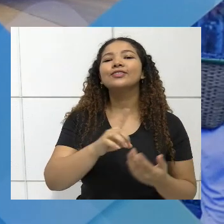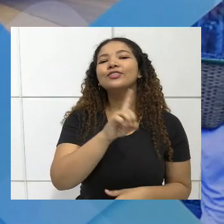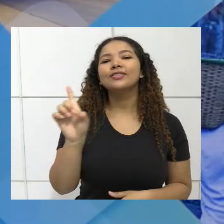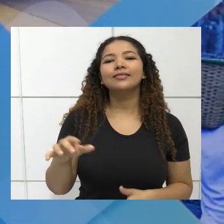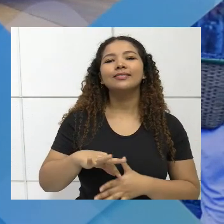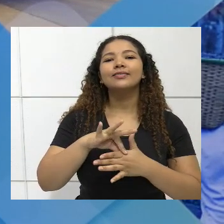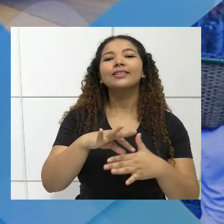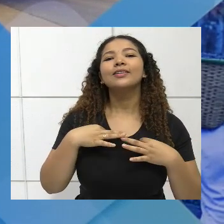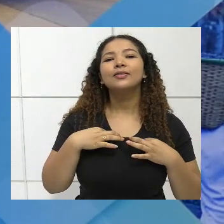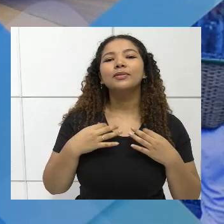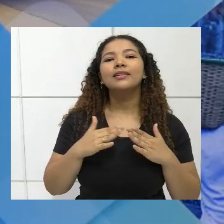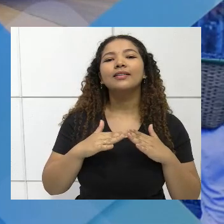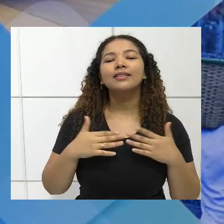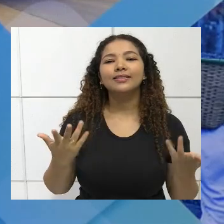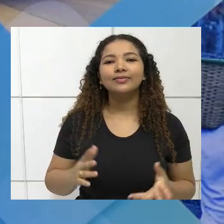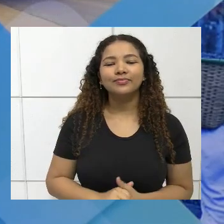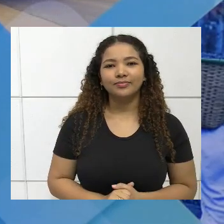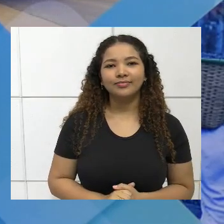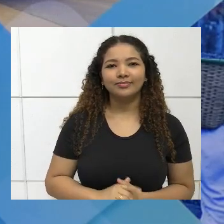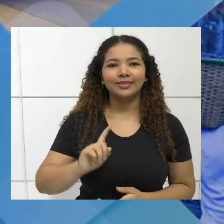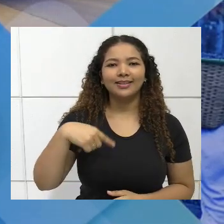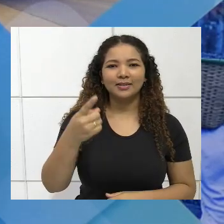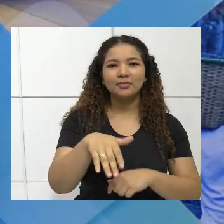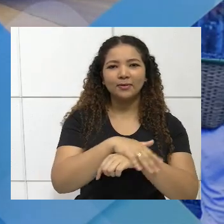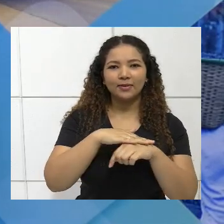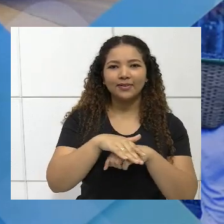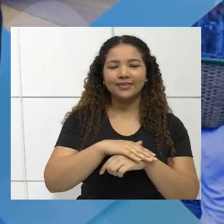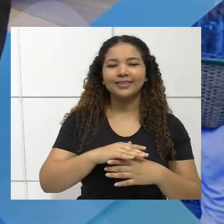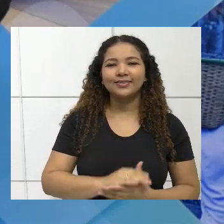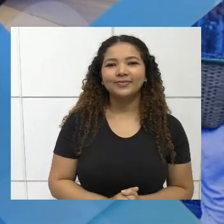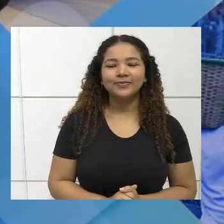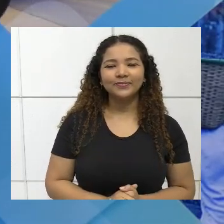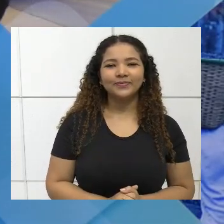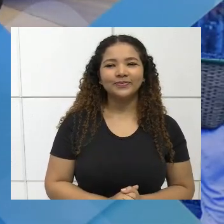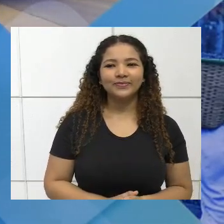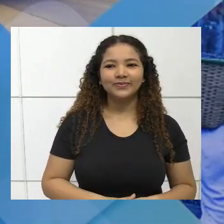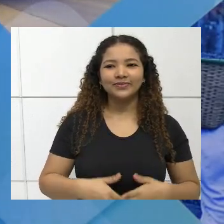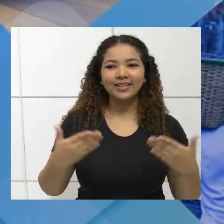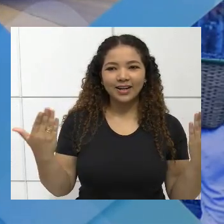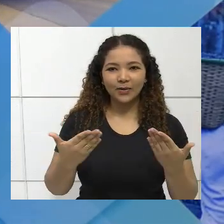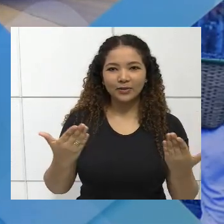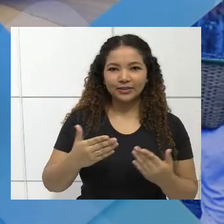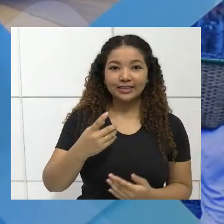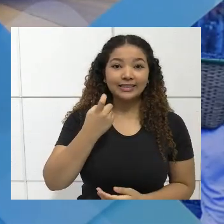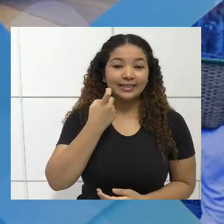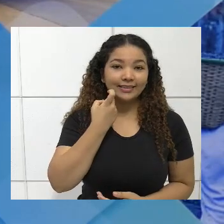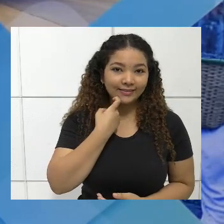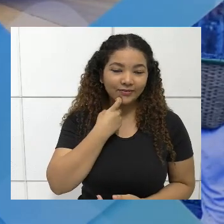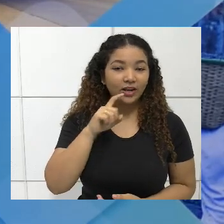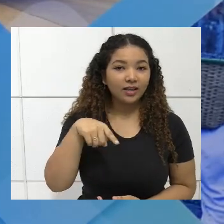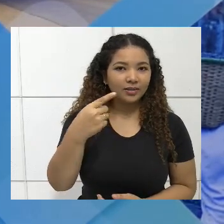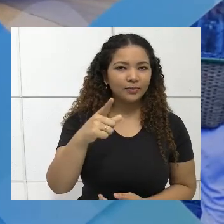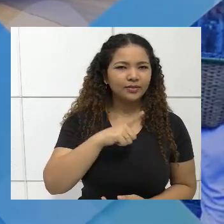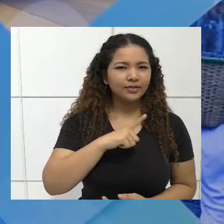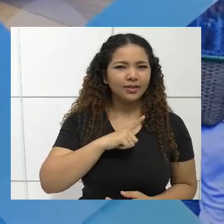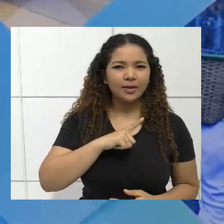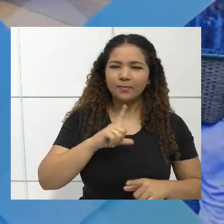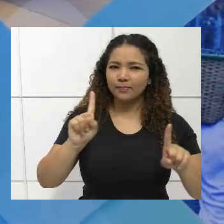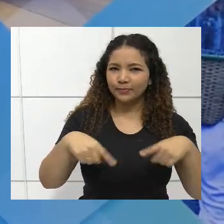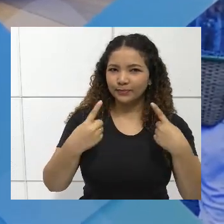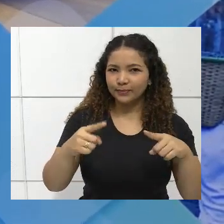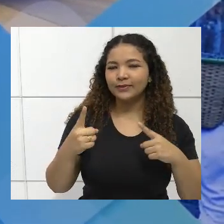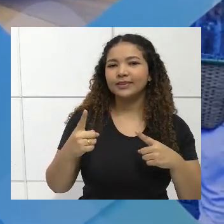casa? A gente vai conversando no caminho, tá bom? Vamos que vamos, hoje é sexta-feira, daqui a pouquinho tem música ao vivo, segura